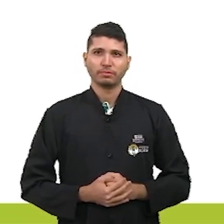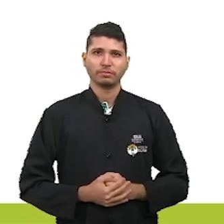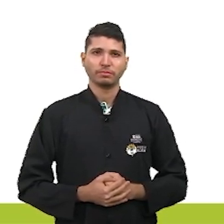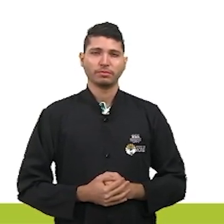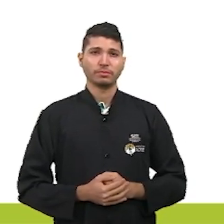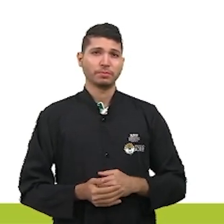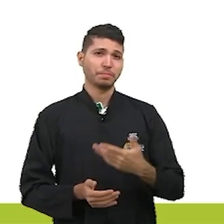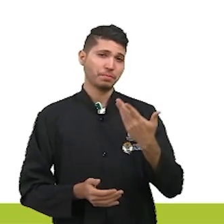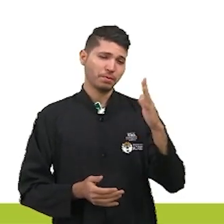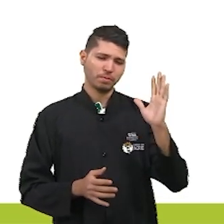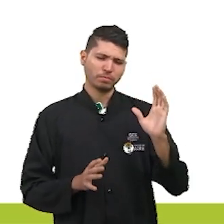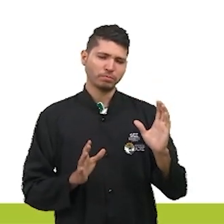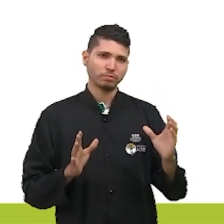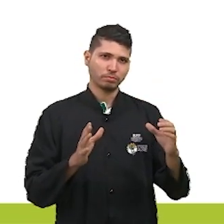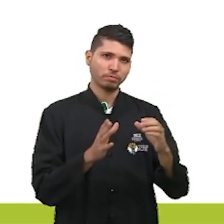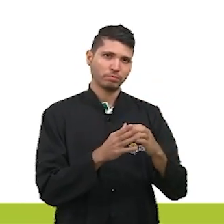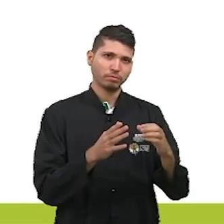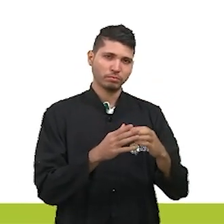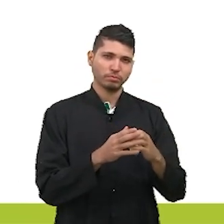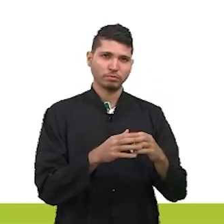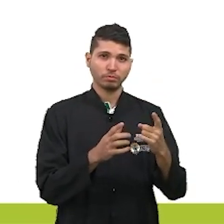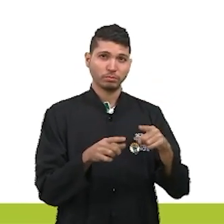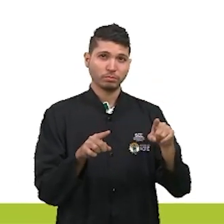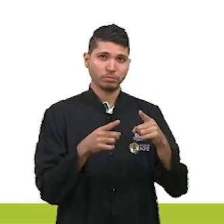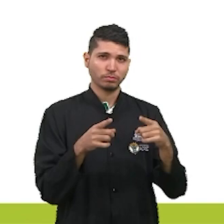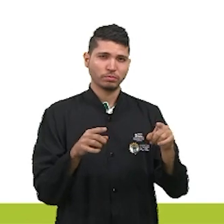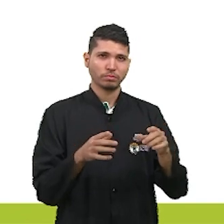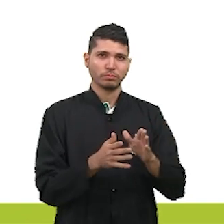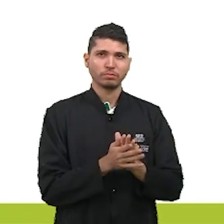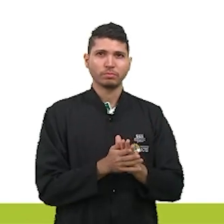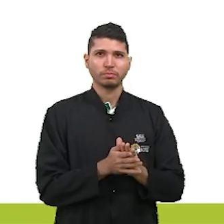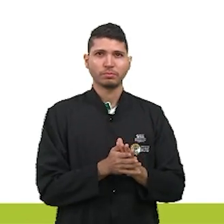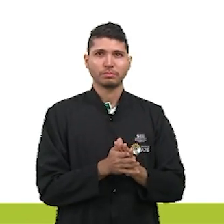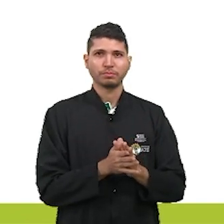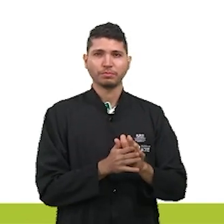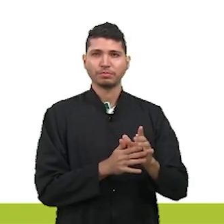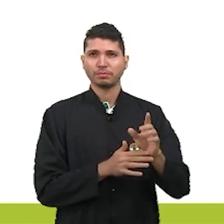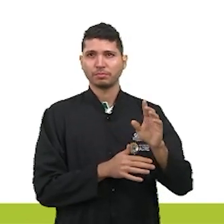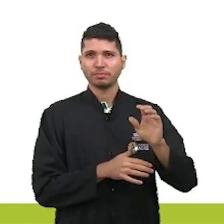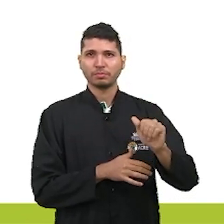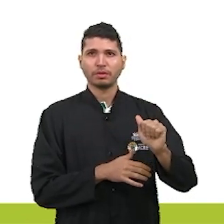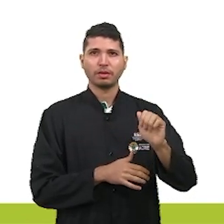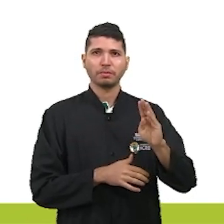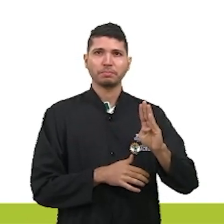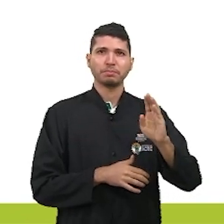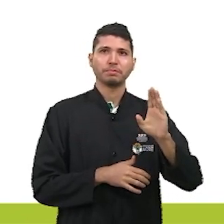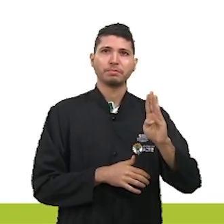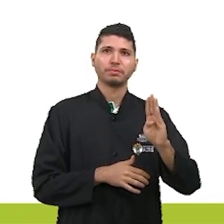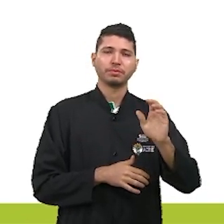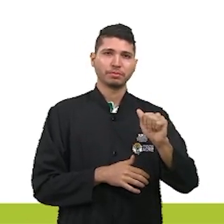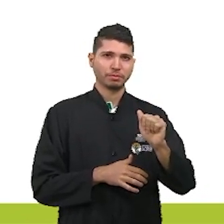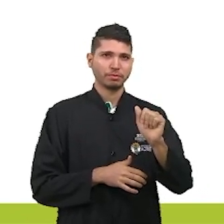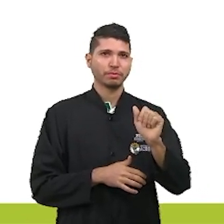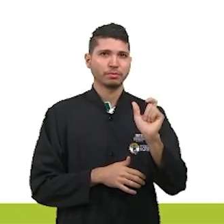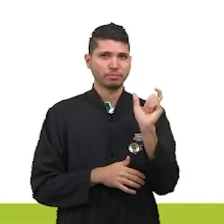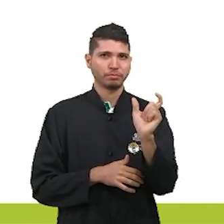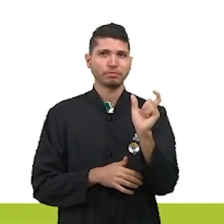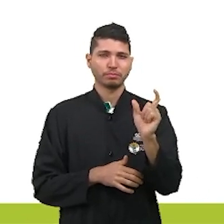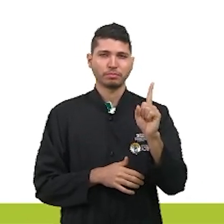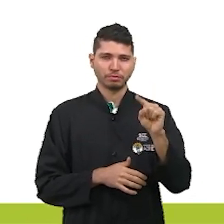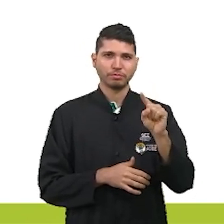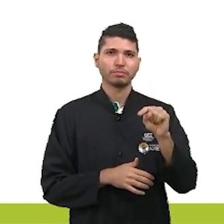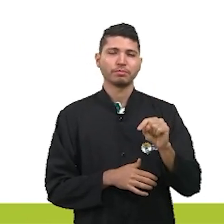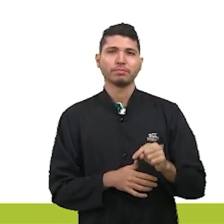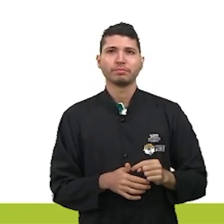britânica. Se você considerasse essas letras como se fossem distintas, você teria 4 fatorial maneira de